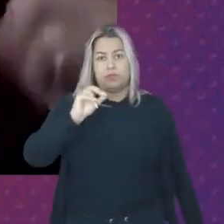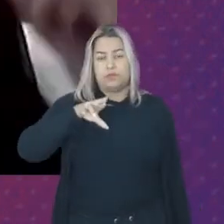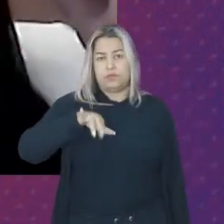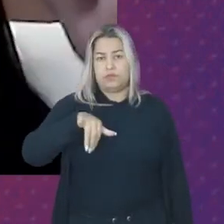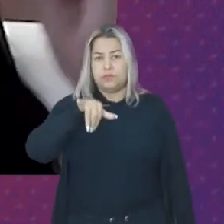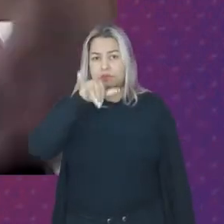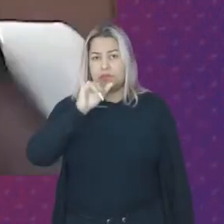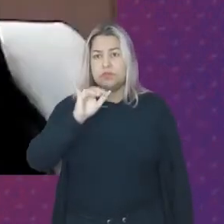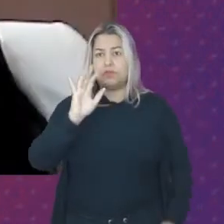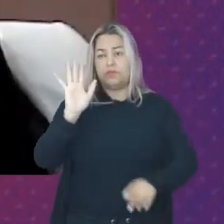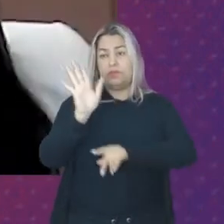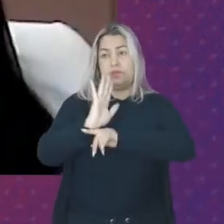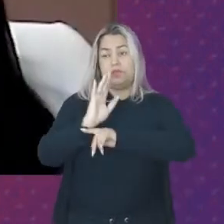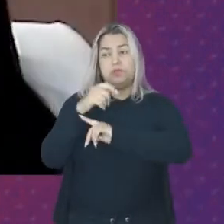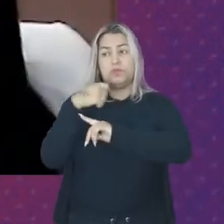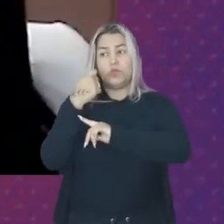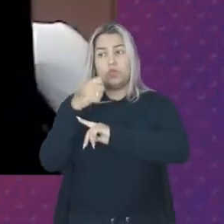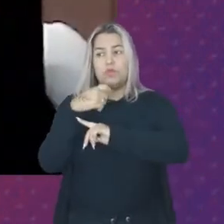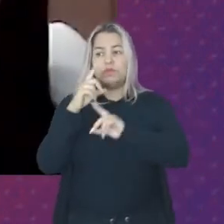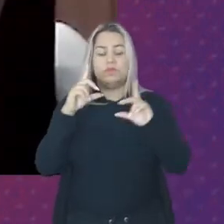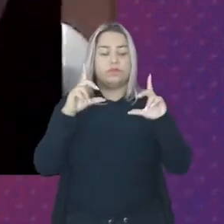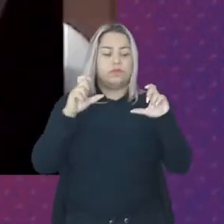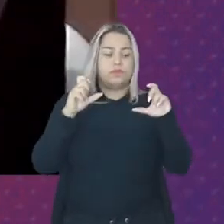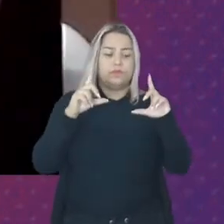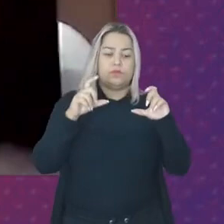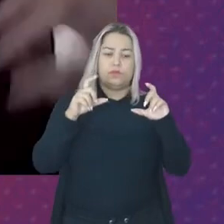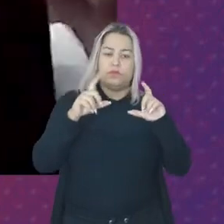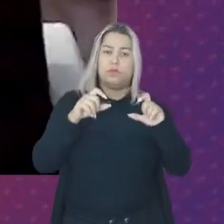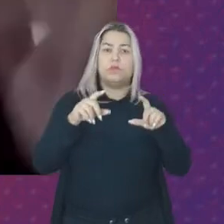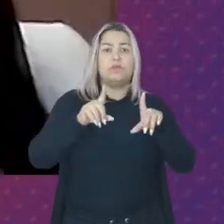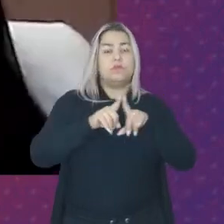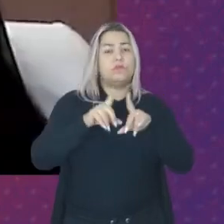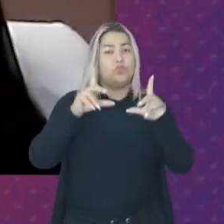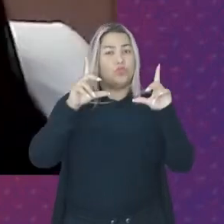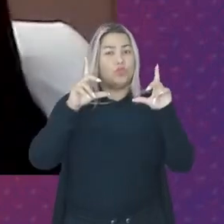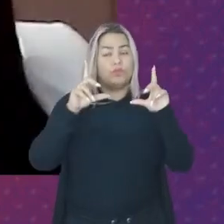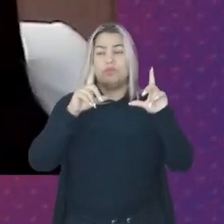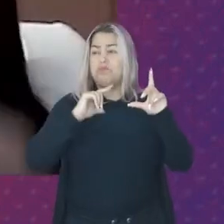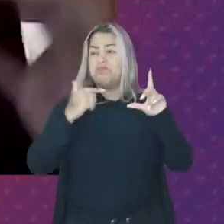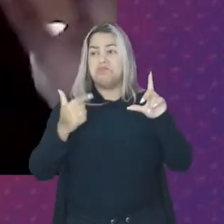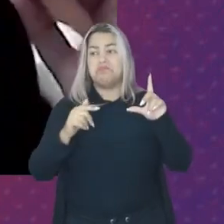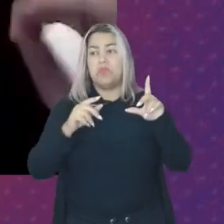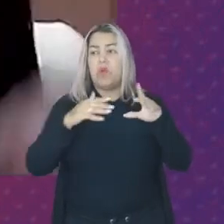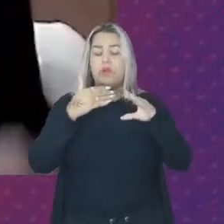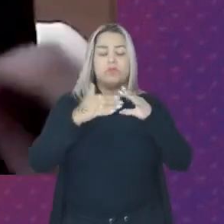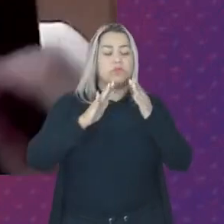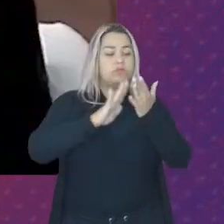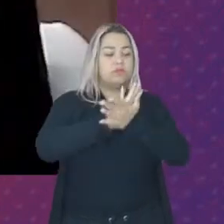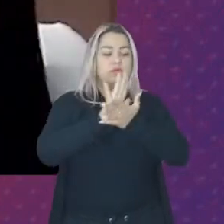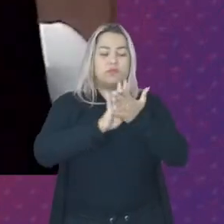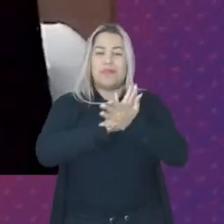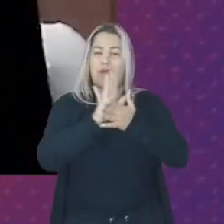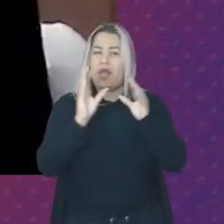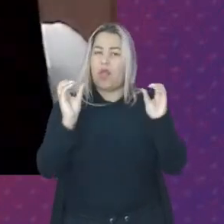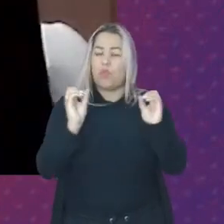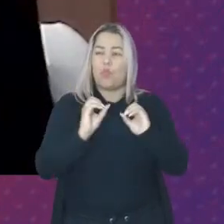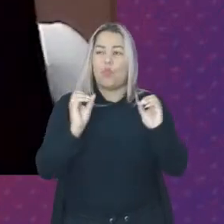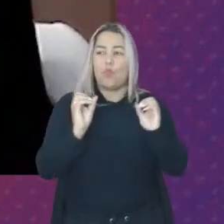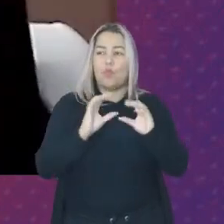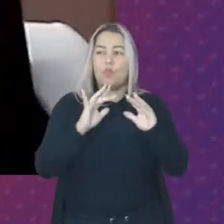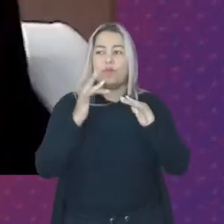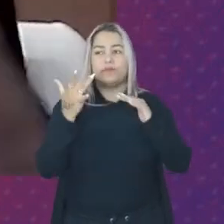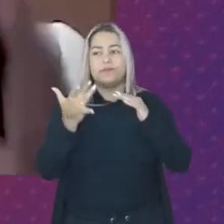gravar vídeo, sem vergonha de fazer foto, sem vergonha de fazer selfie, sem vergonha de postar nas suas redes